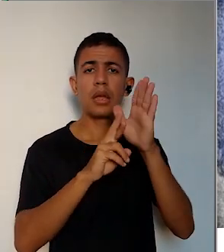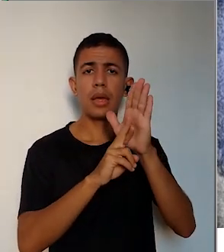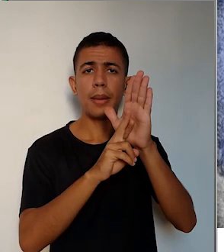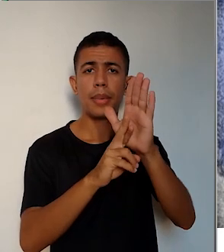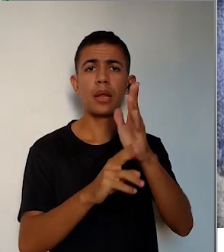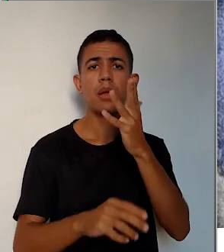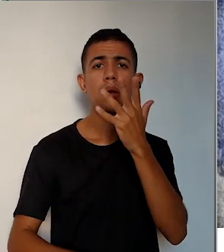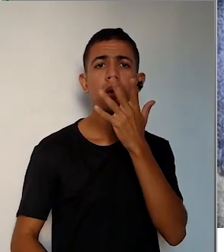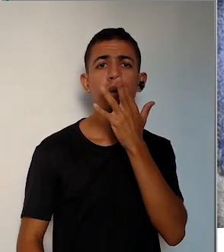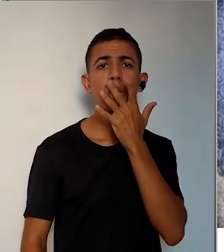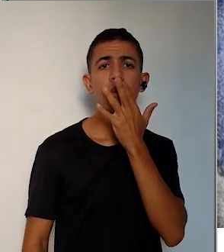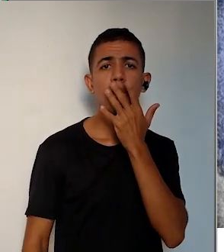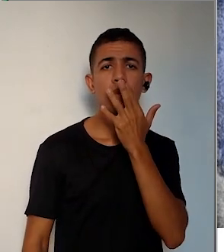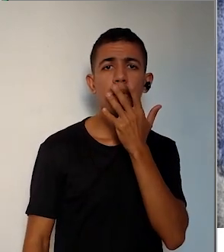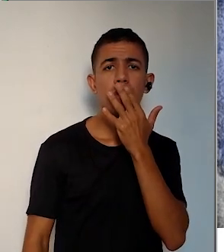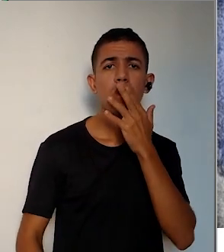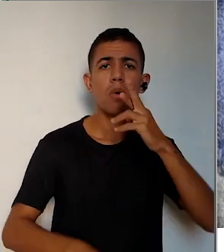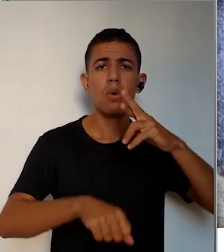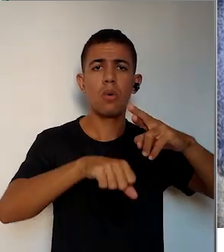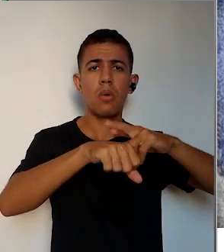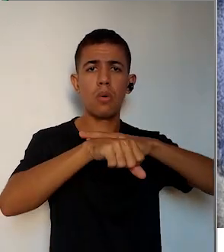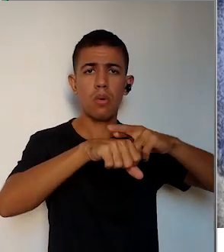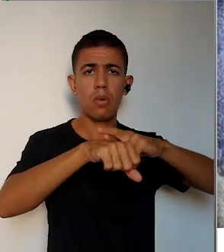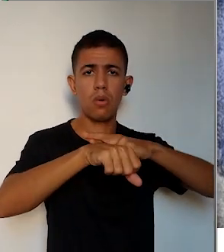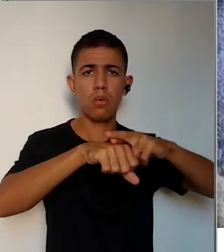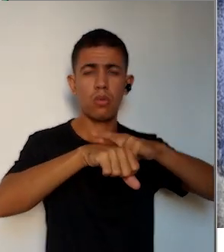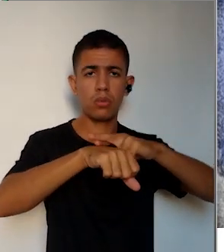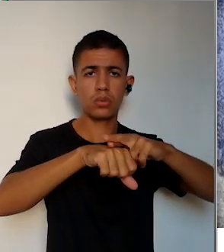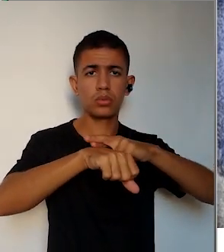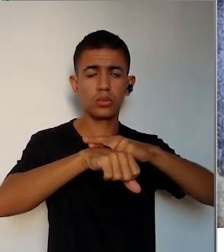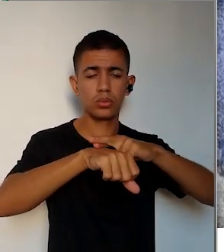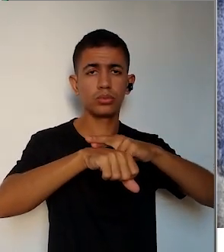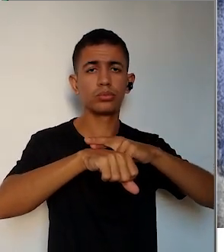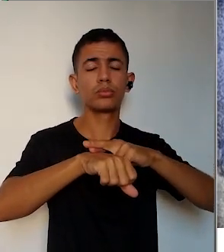e representadas pela coloração arroxeada.